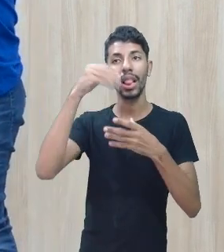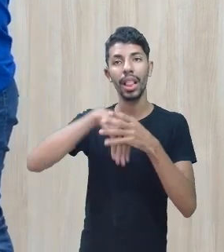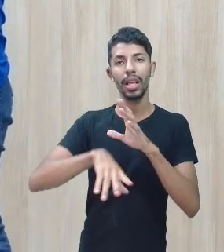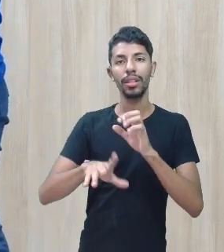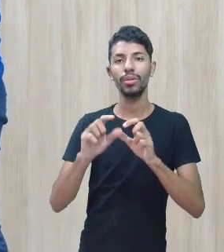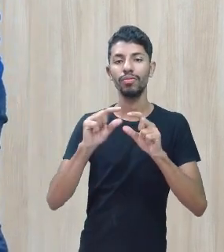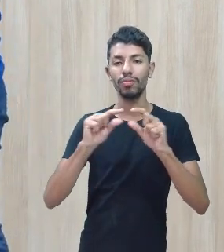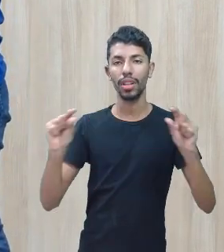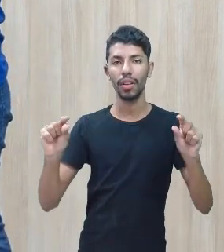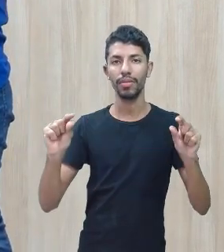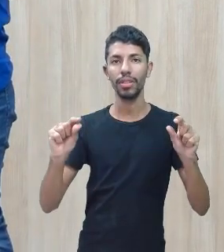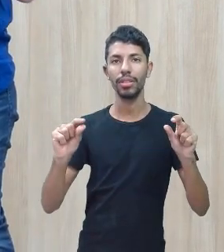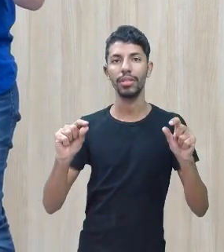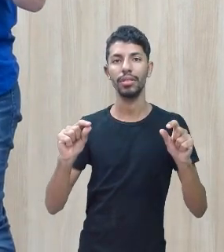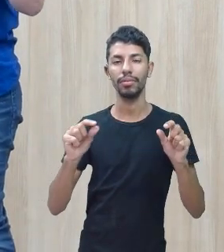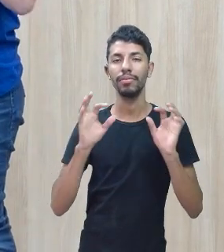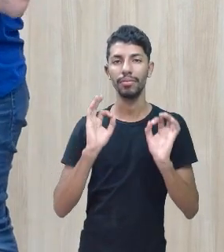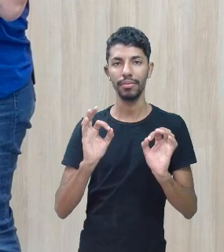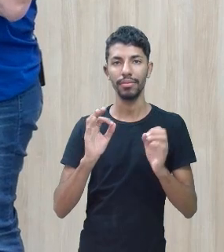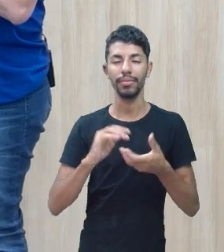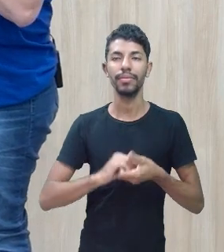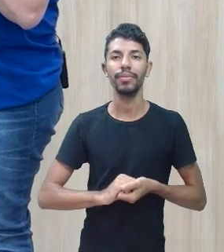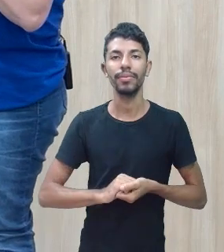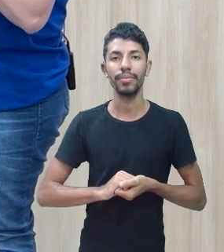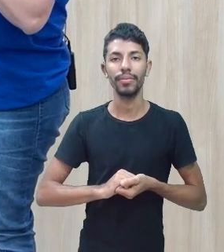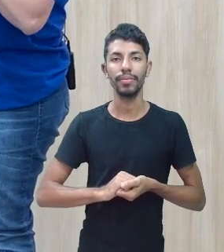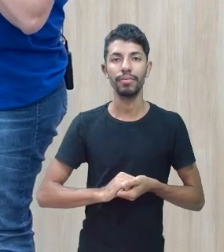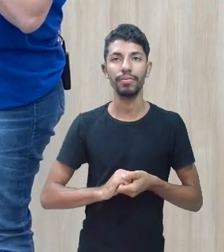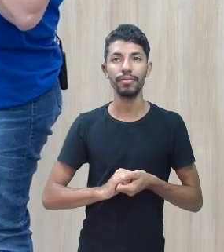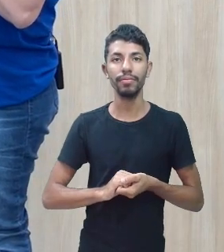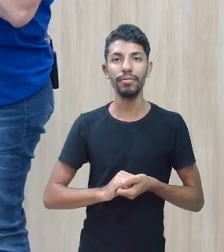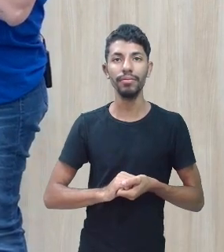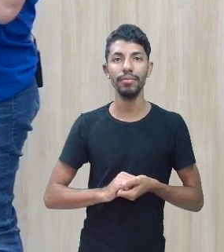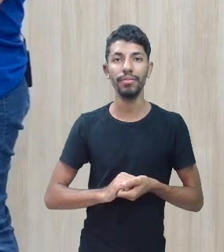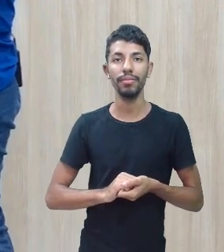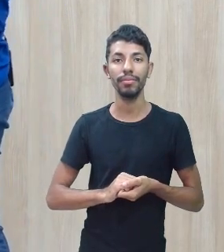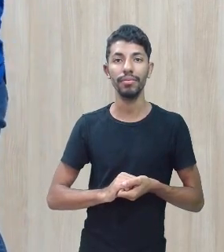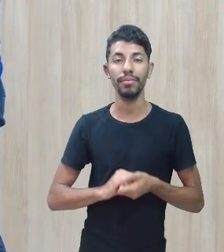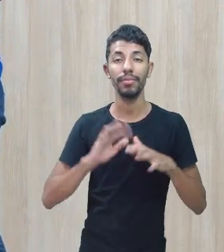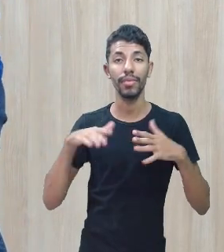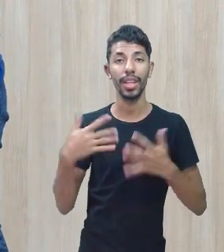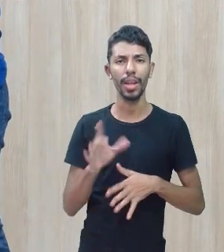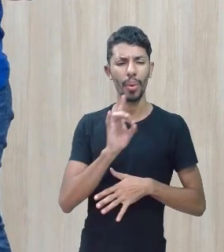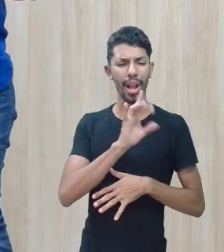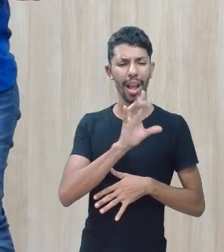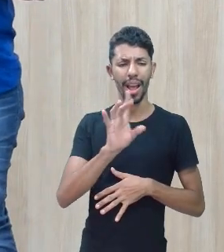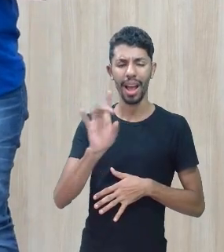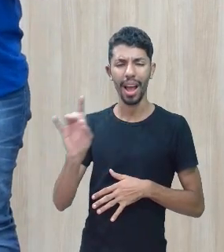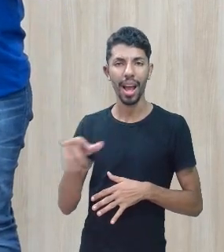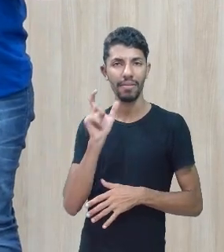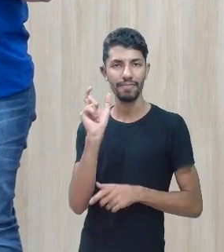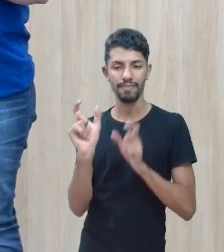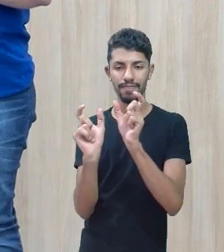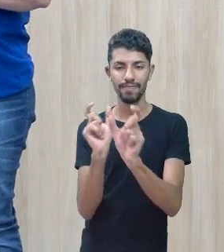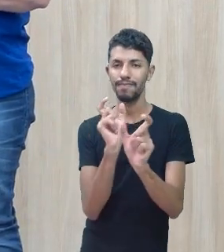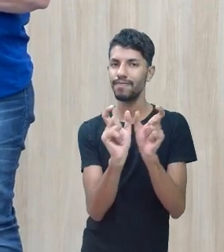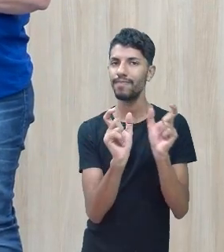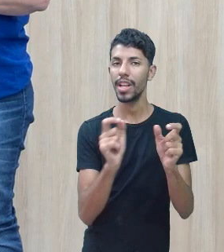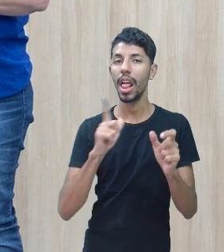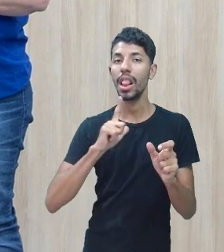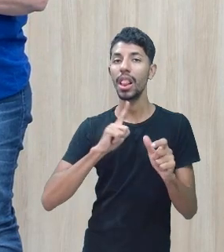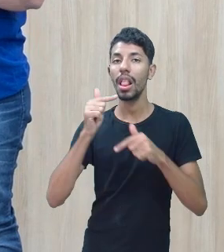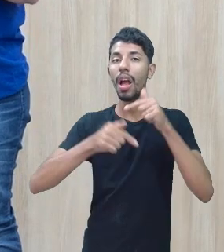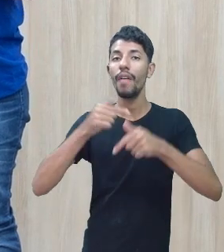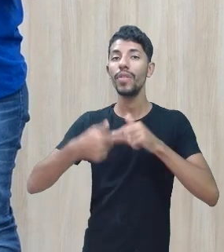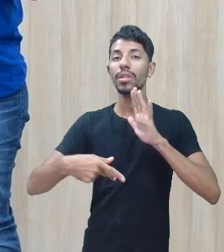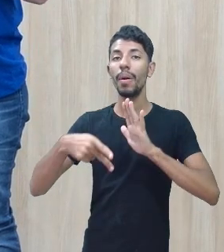oração constituída, não é? E aí, cada uma dessas palavras tem uma função.